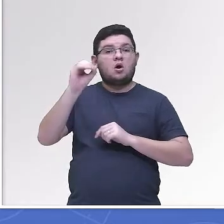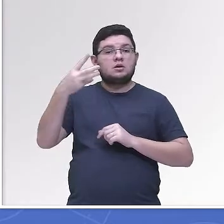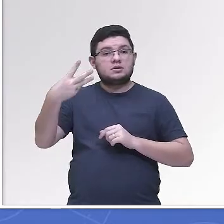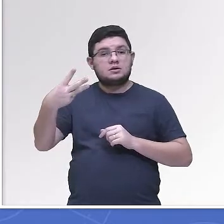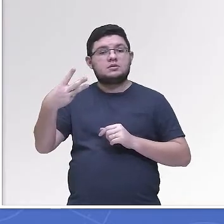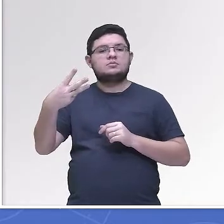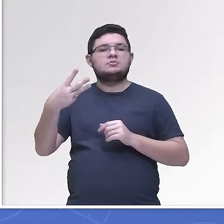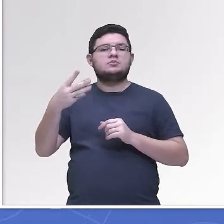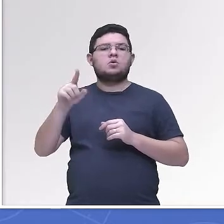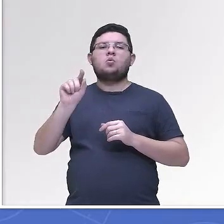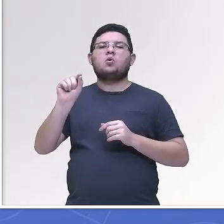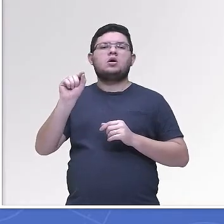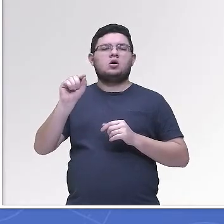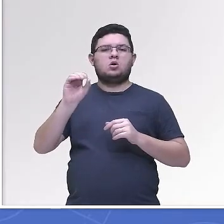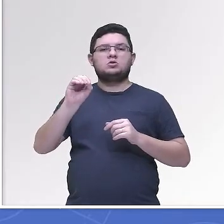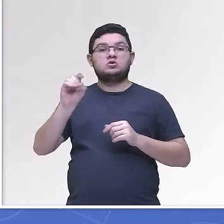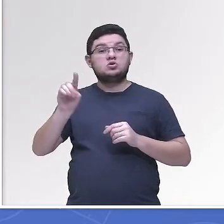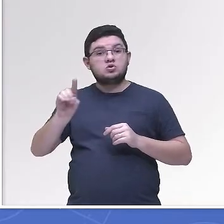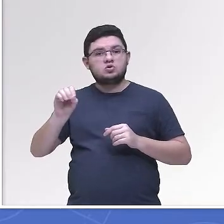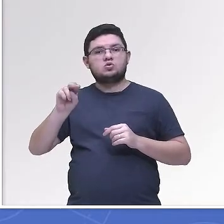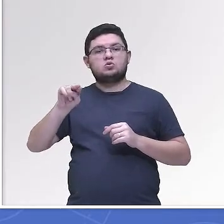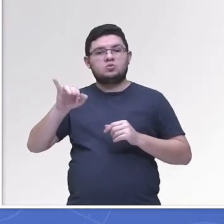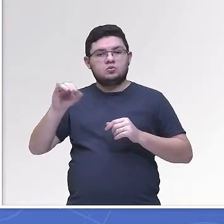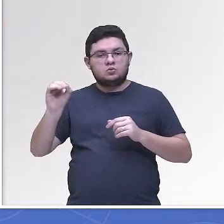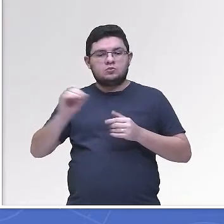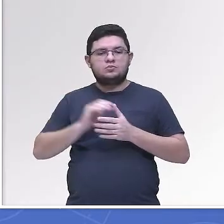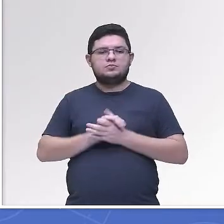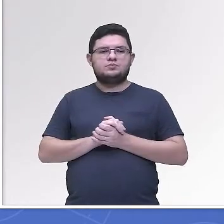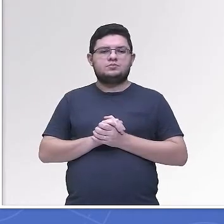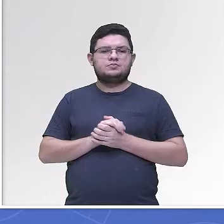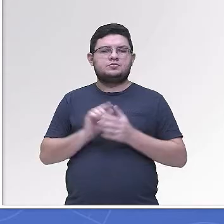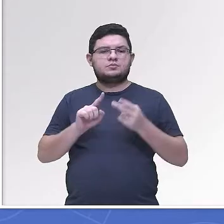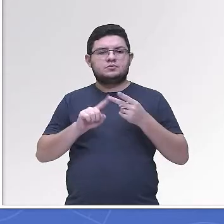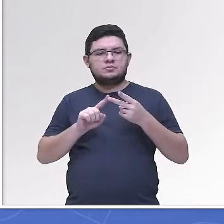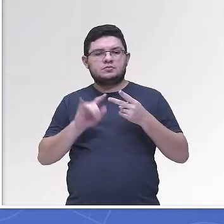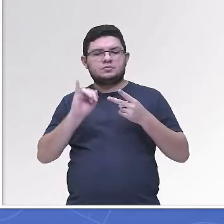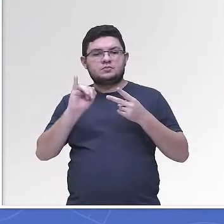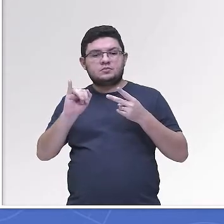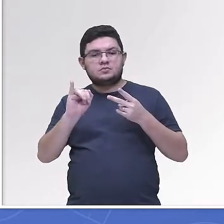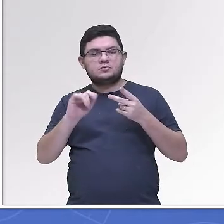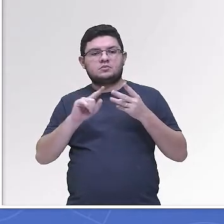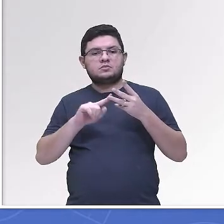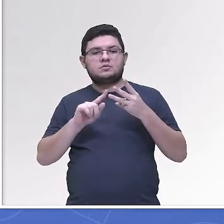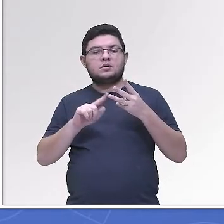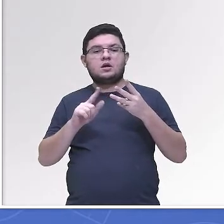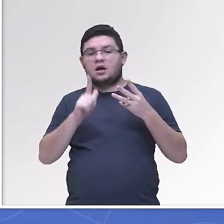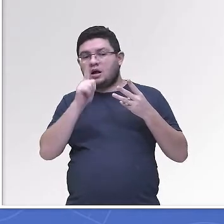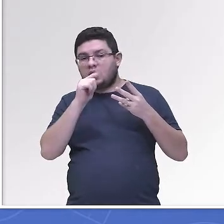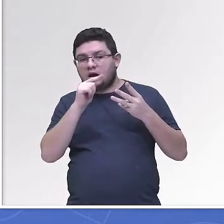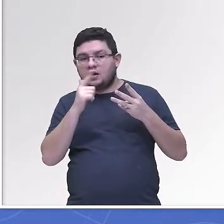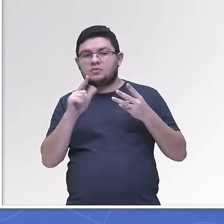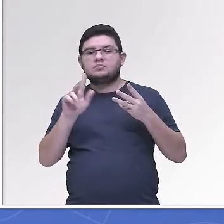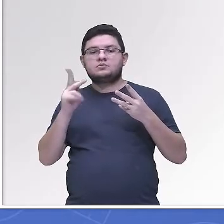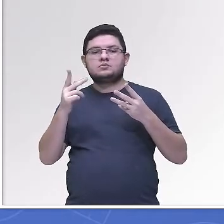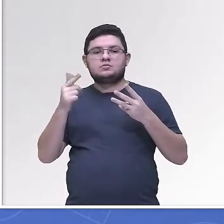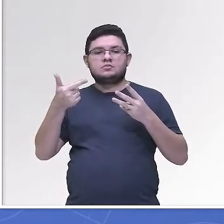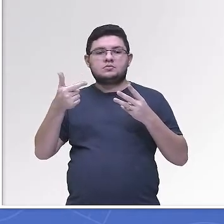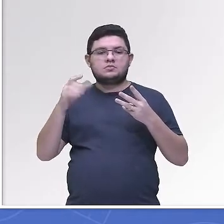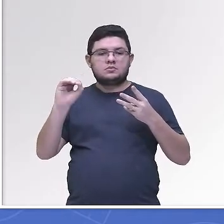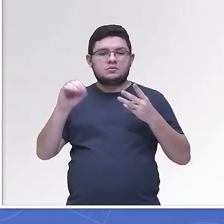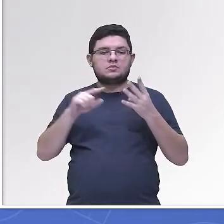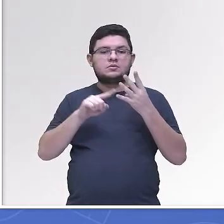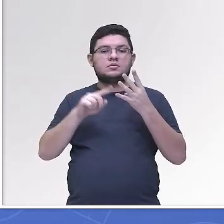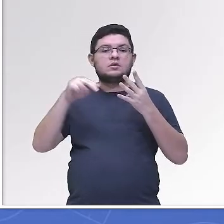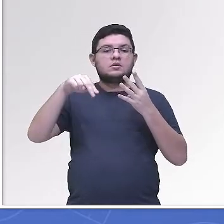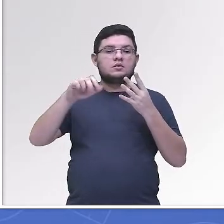o ozônio. Iodo, água. Aqui é uma substância composta. Aqui nós temos o cloreto